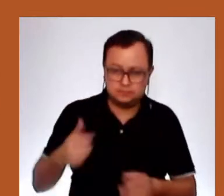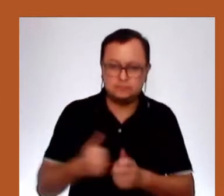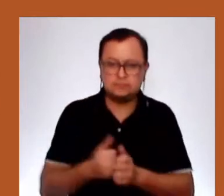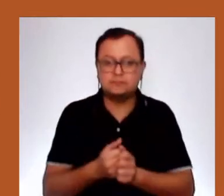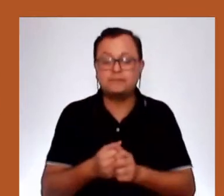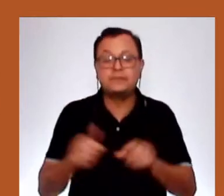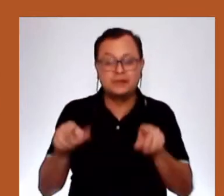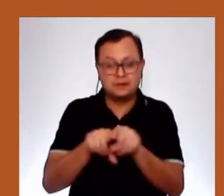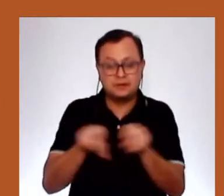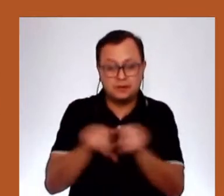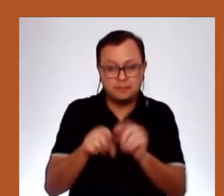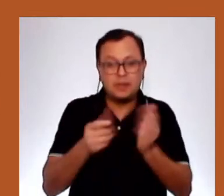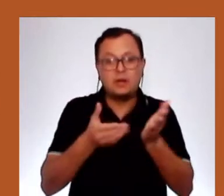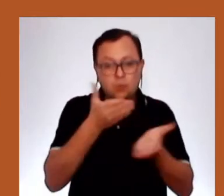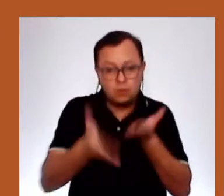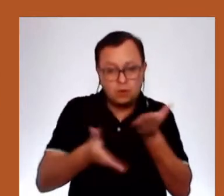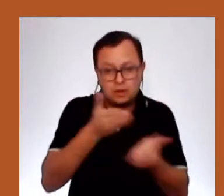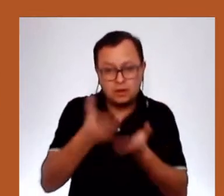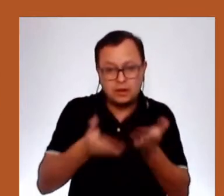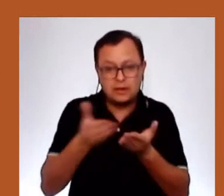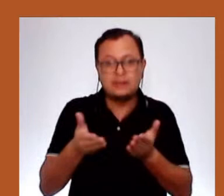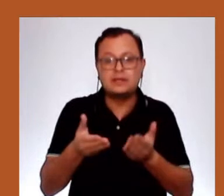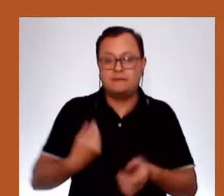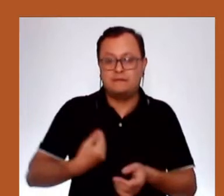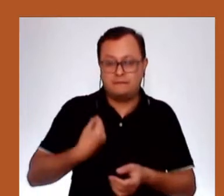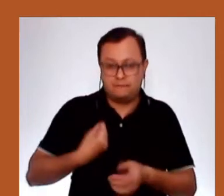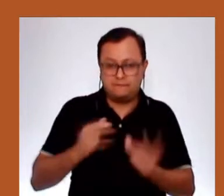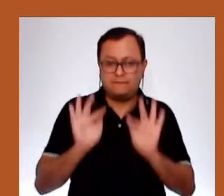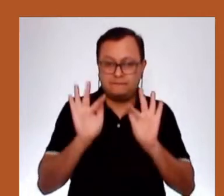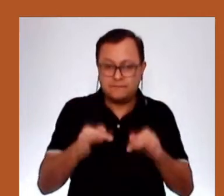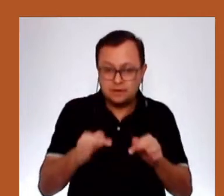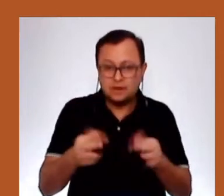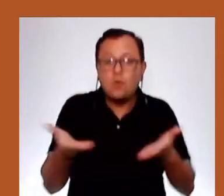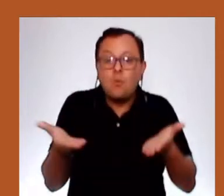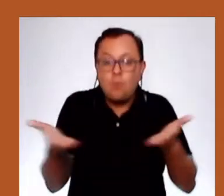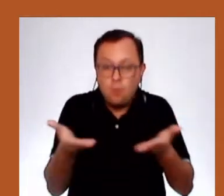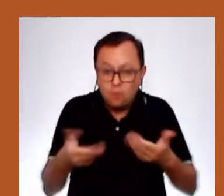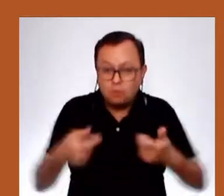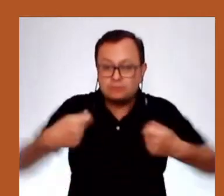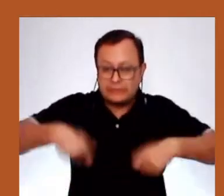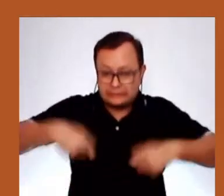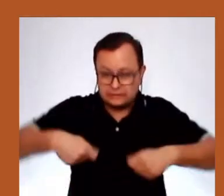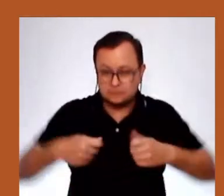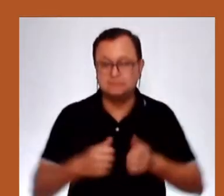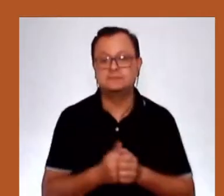olhar sobre as práticas e as necessidades atuais.